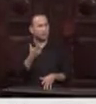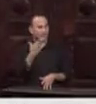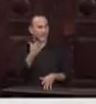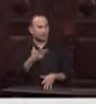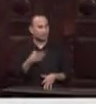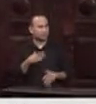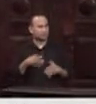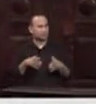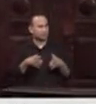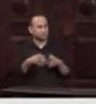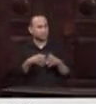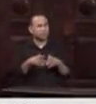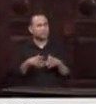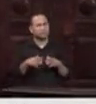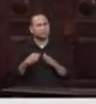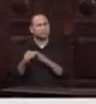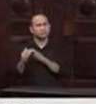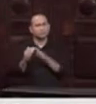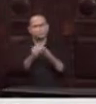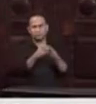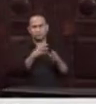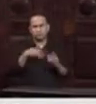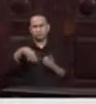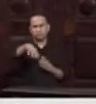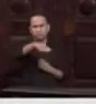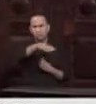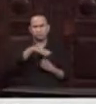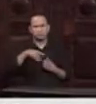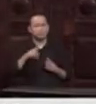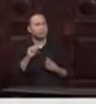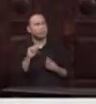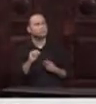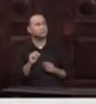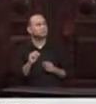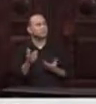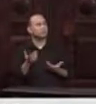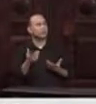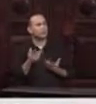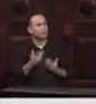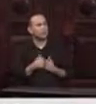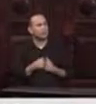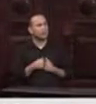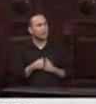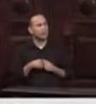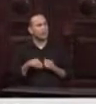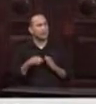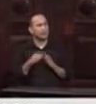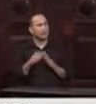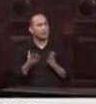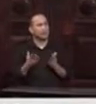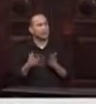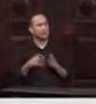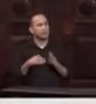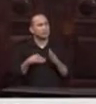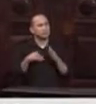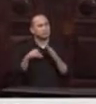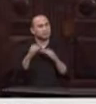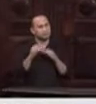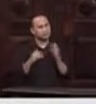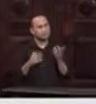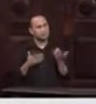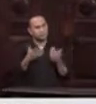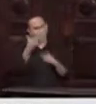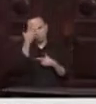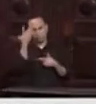havia residências no entorno do hospital que funcionavam como se fossem residências funcionais, residências